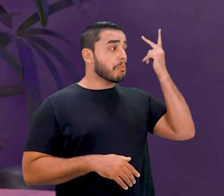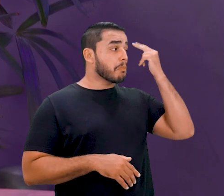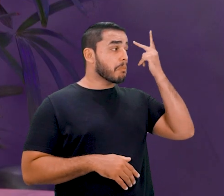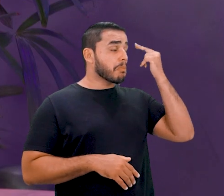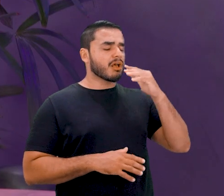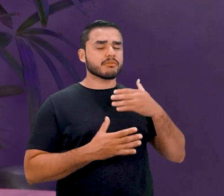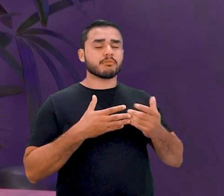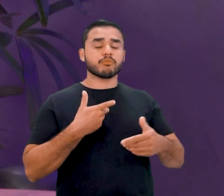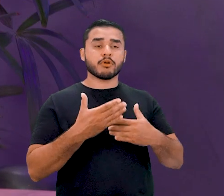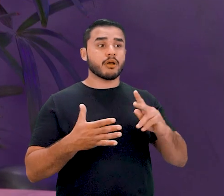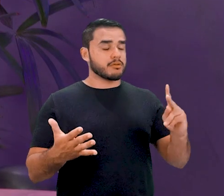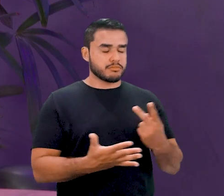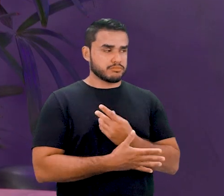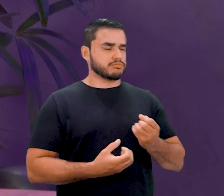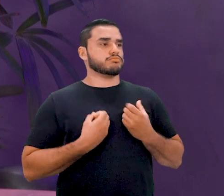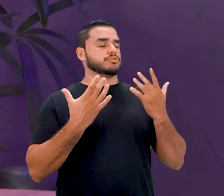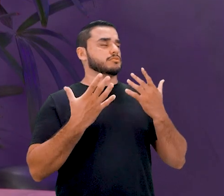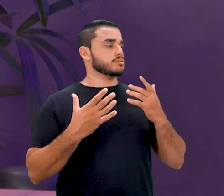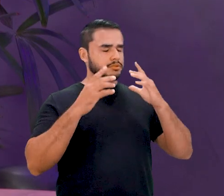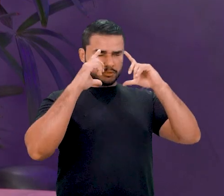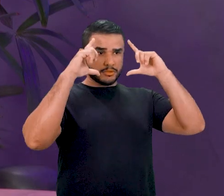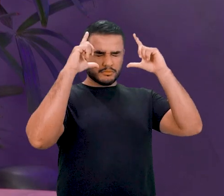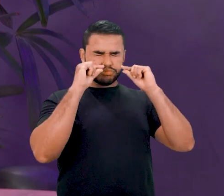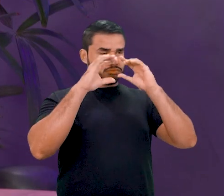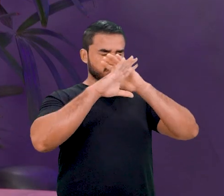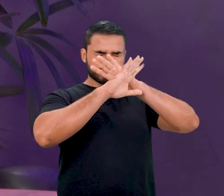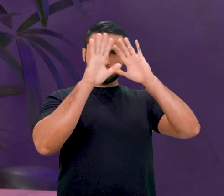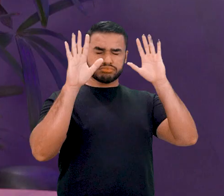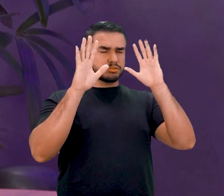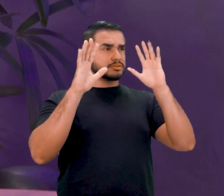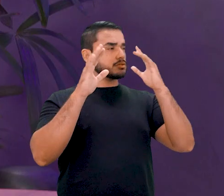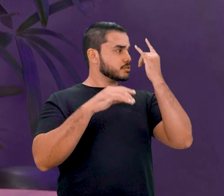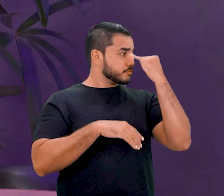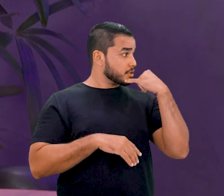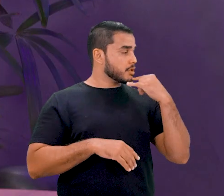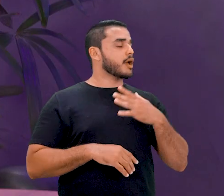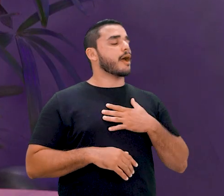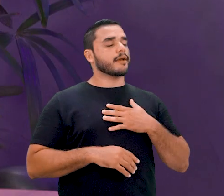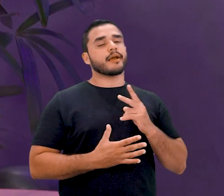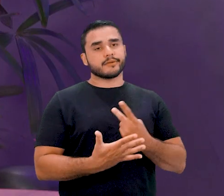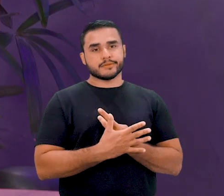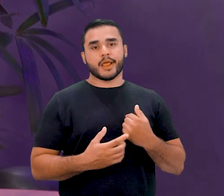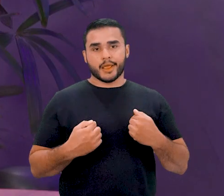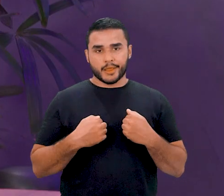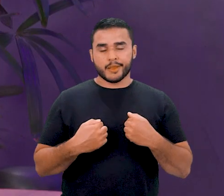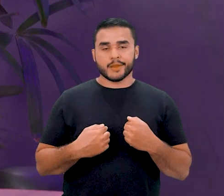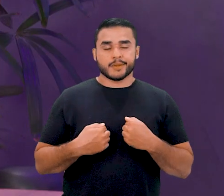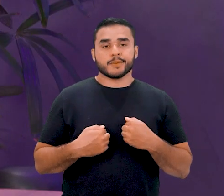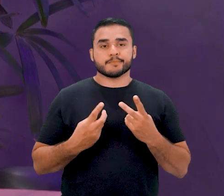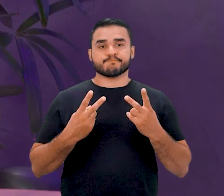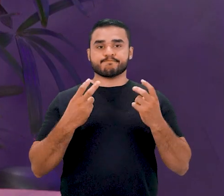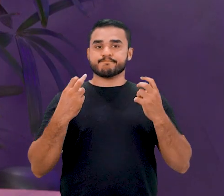que se encarregou de me mostrar quem eu realmente era. E aí eu acho que eu reconheci isso